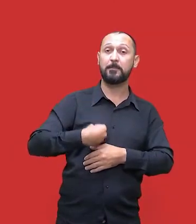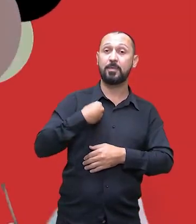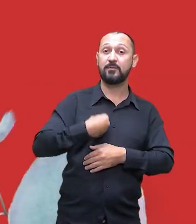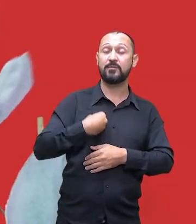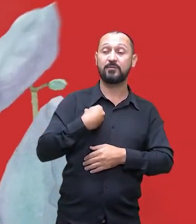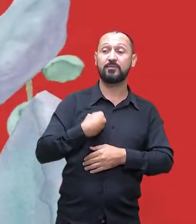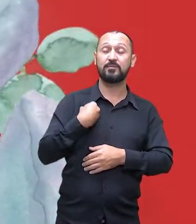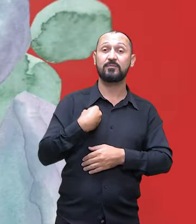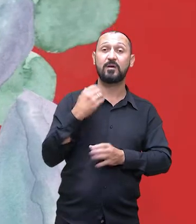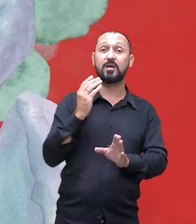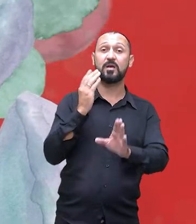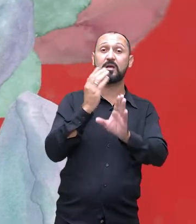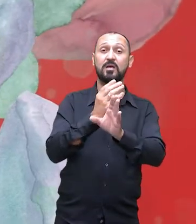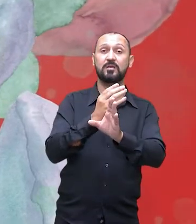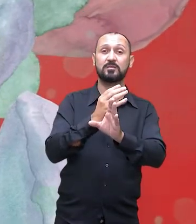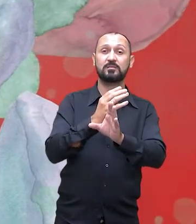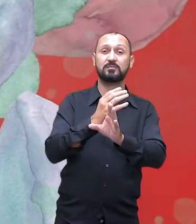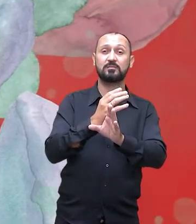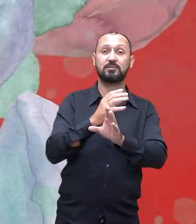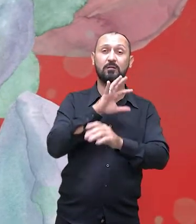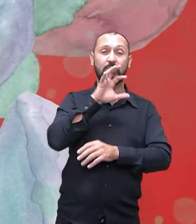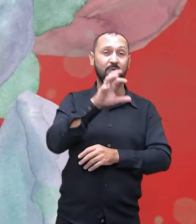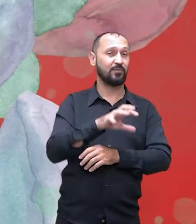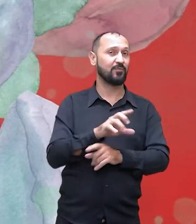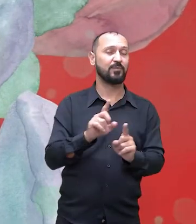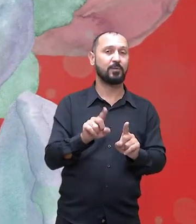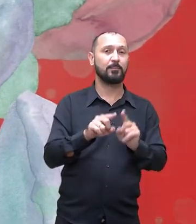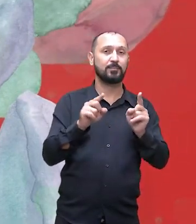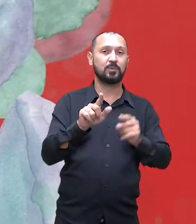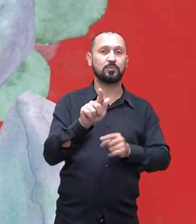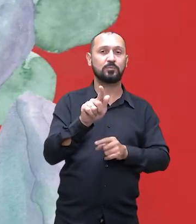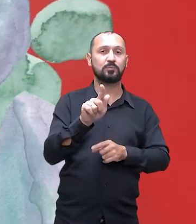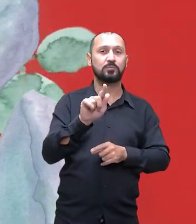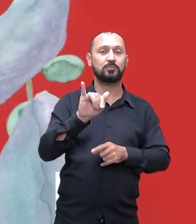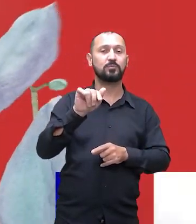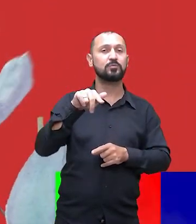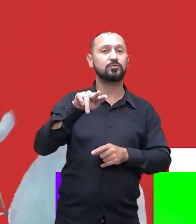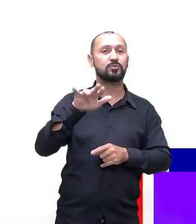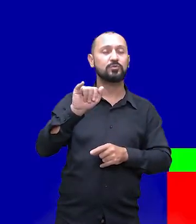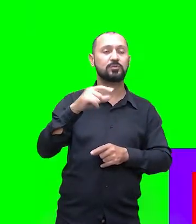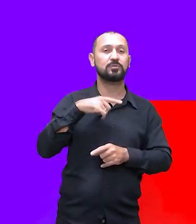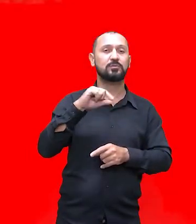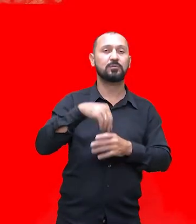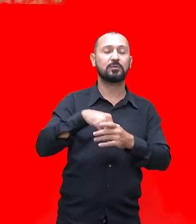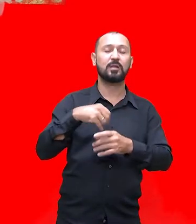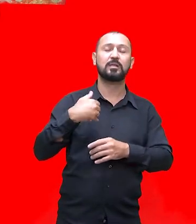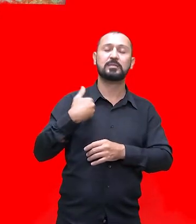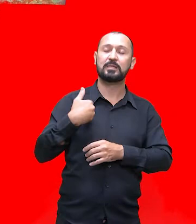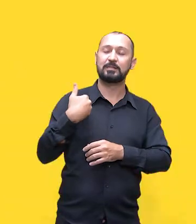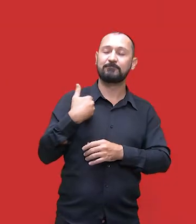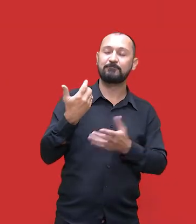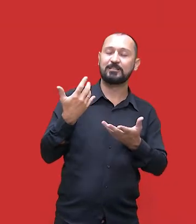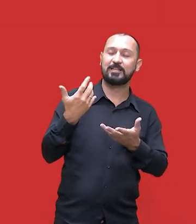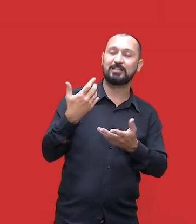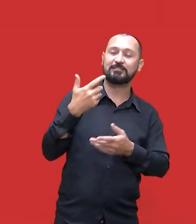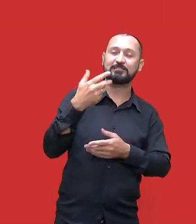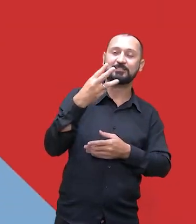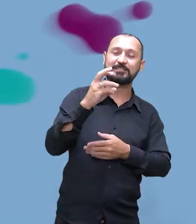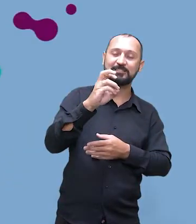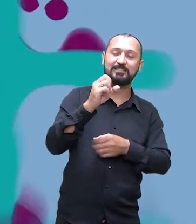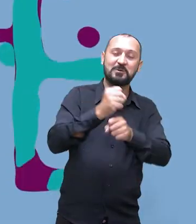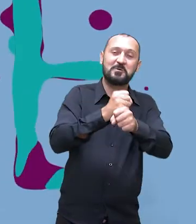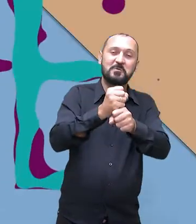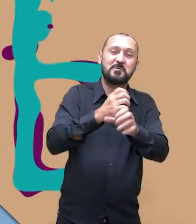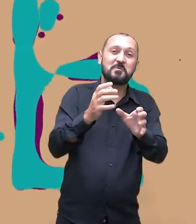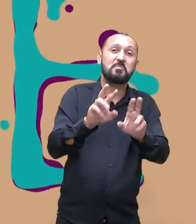um tema não tão festivo, mas necessário, o balé Silêncio Branco, onde eu tenho uma pequena participação